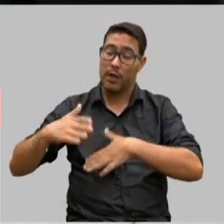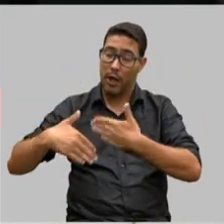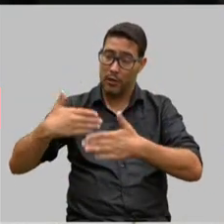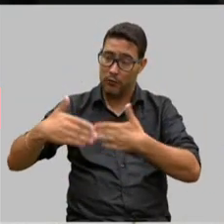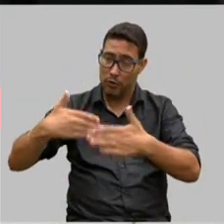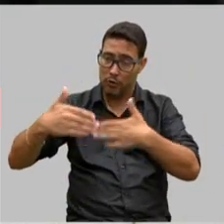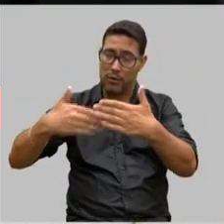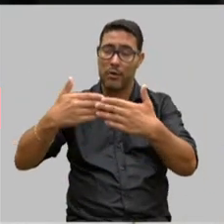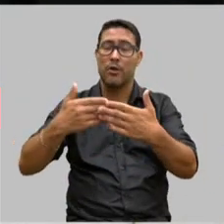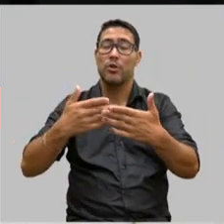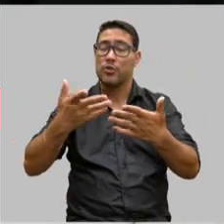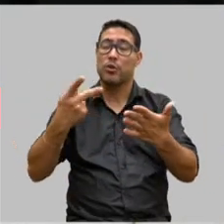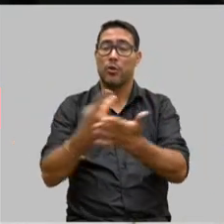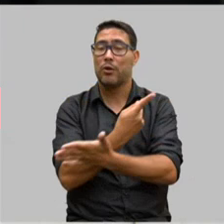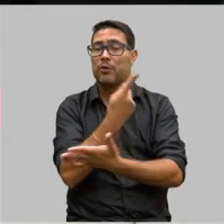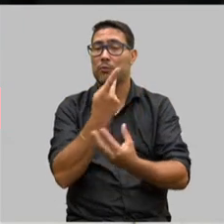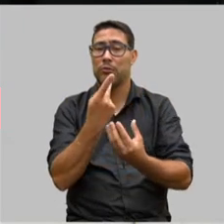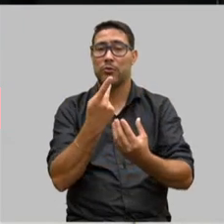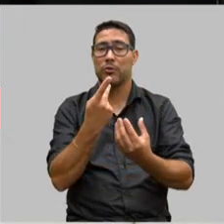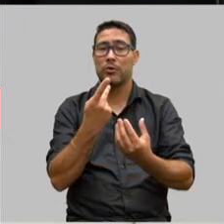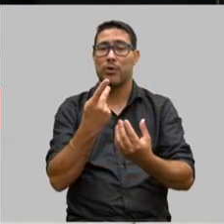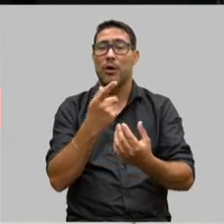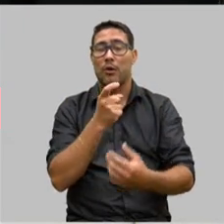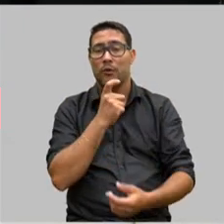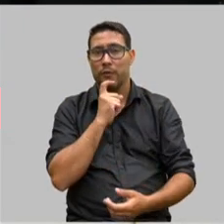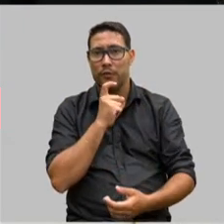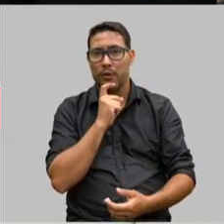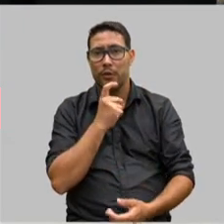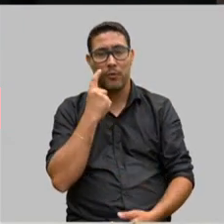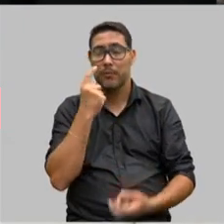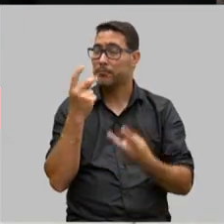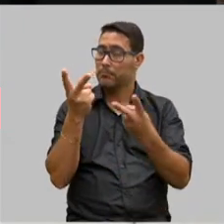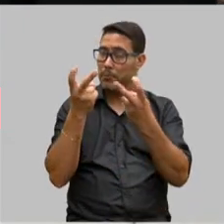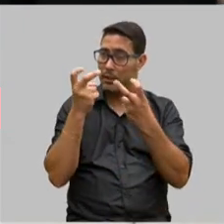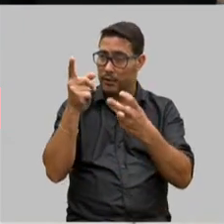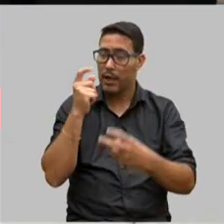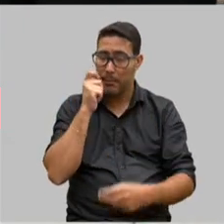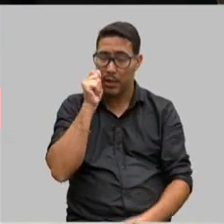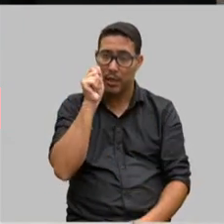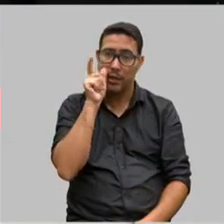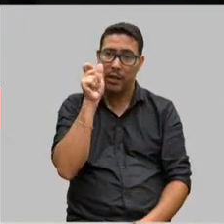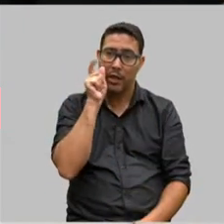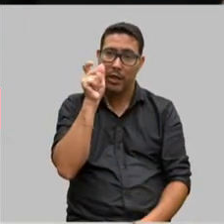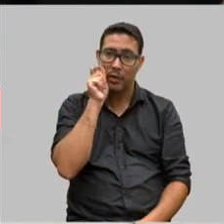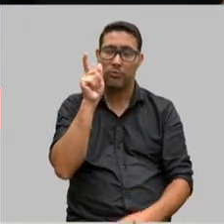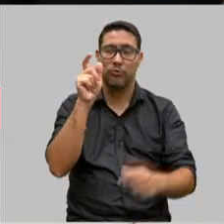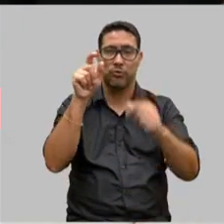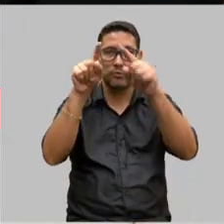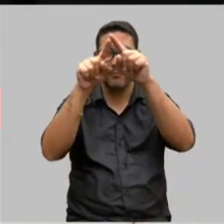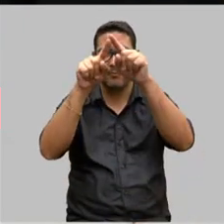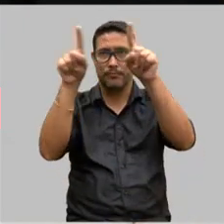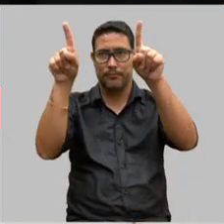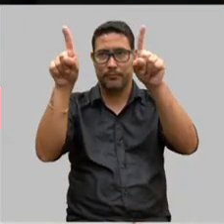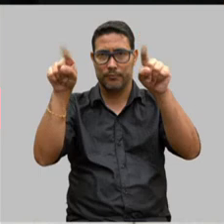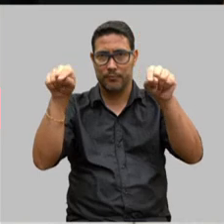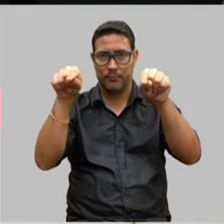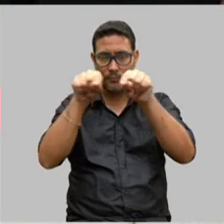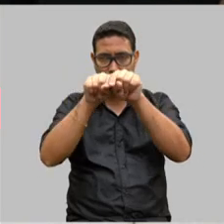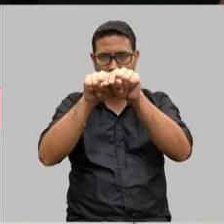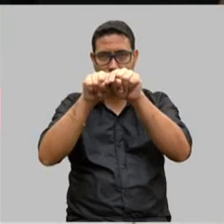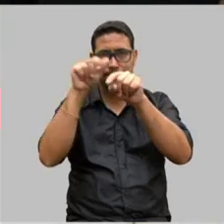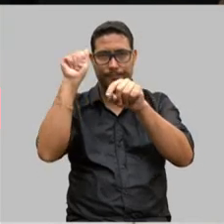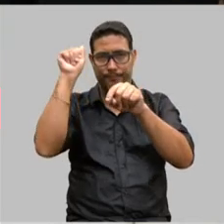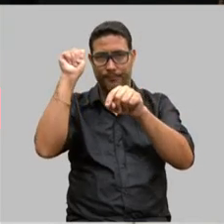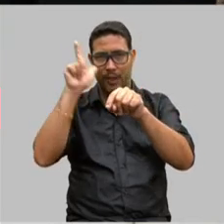frio. Notem a coloração azul na imagem. À medida que o ar